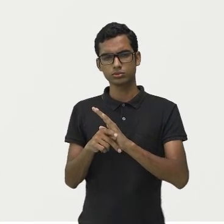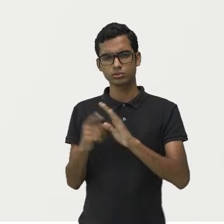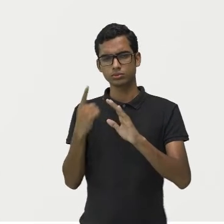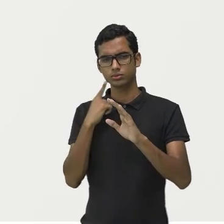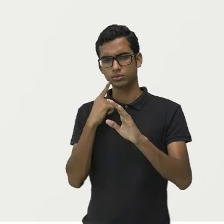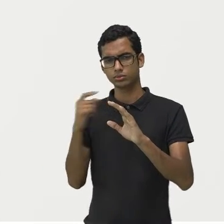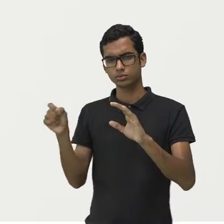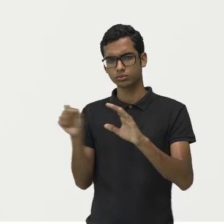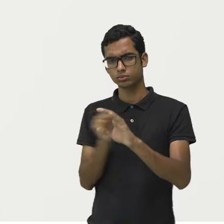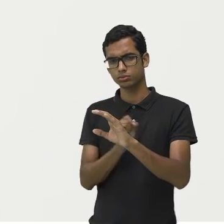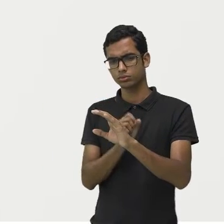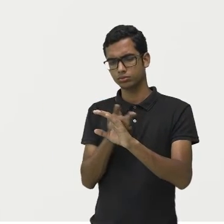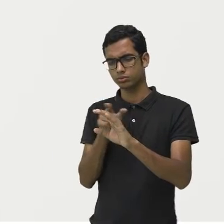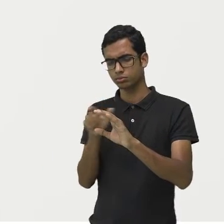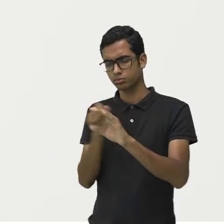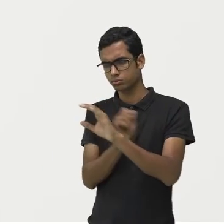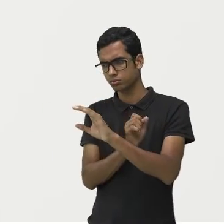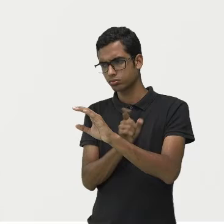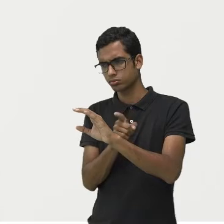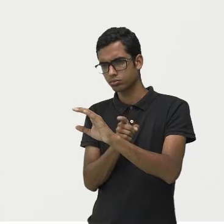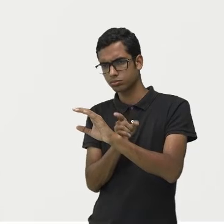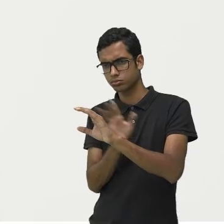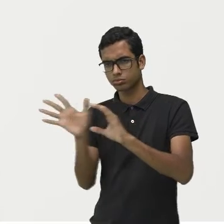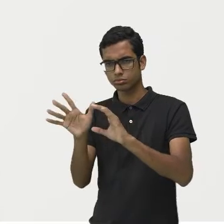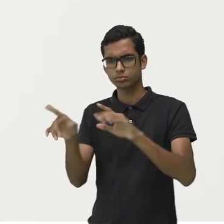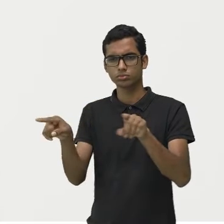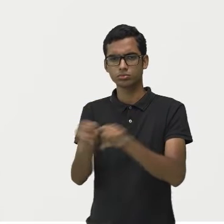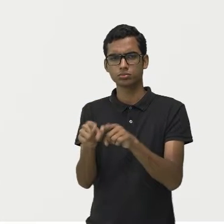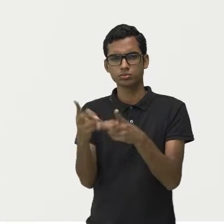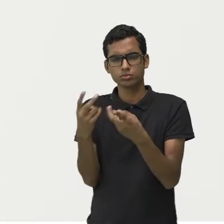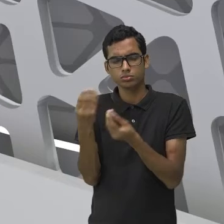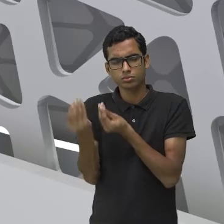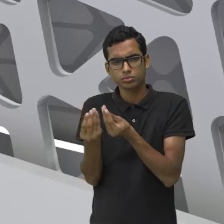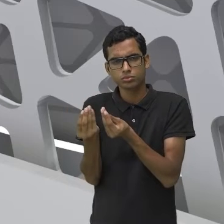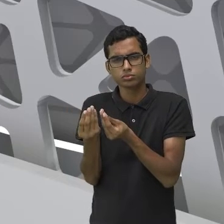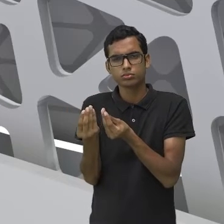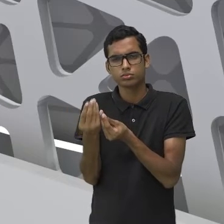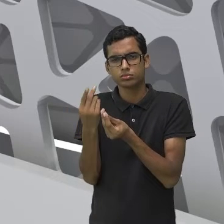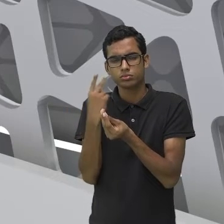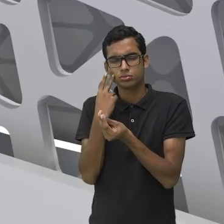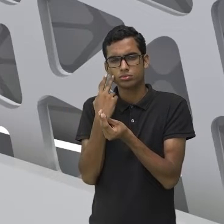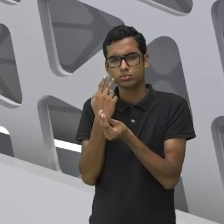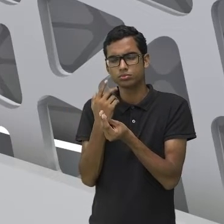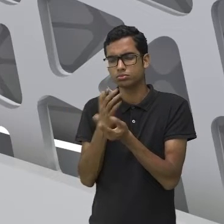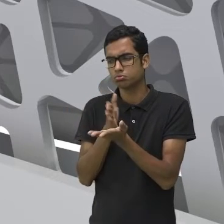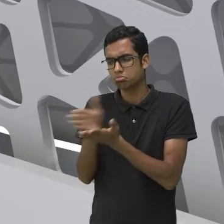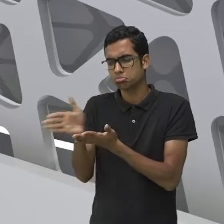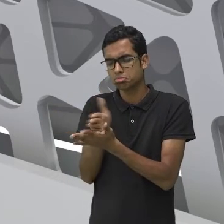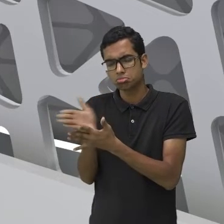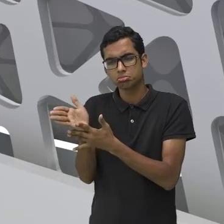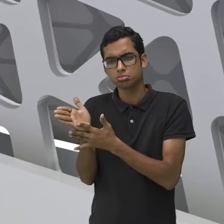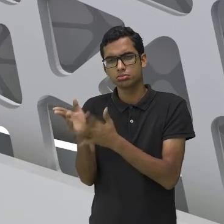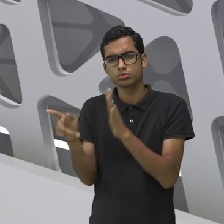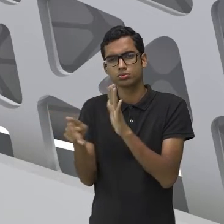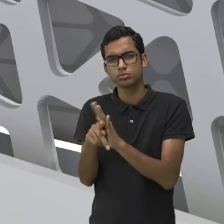como raios notáveis, que é para onde vão os raios refletidos. Então, vamos ver